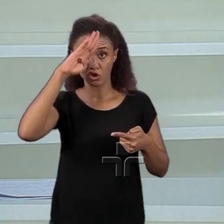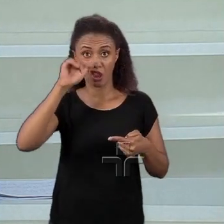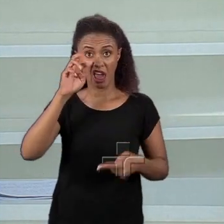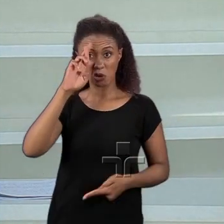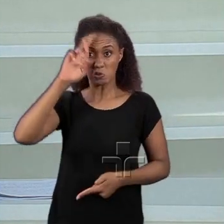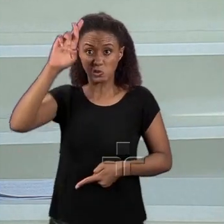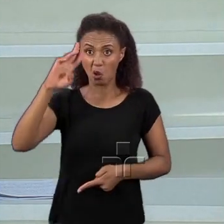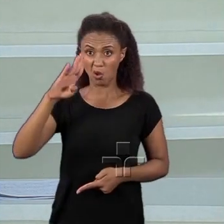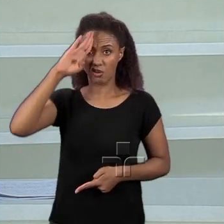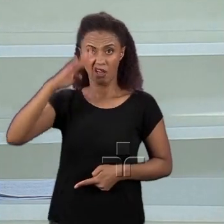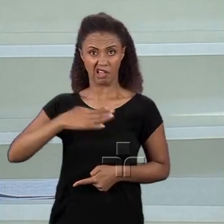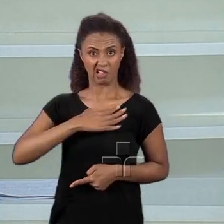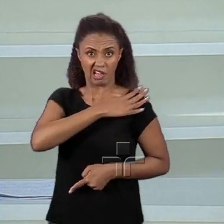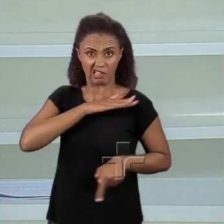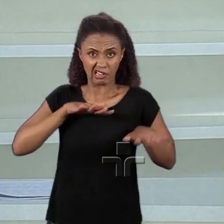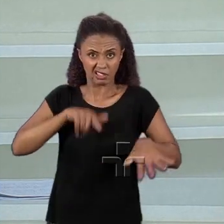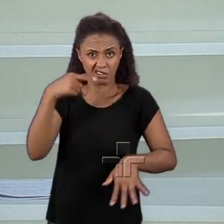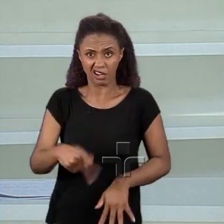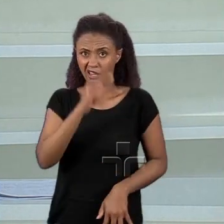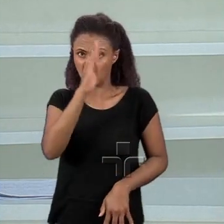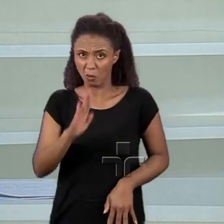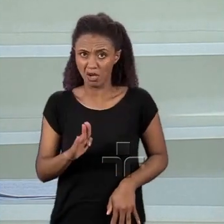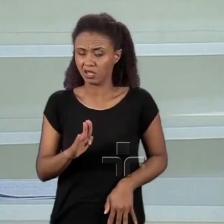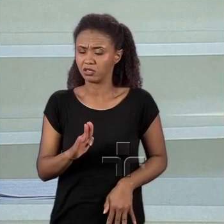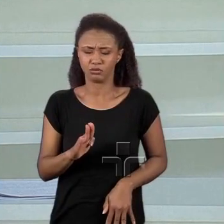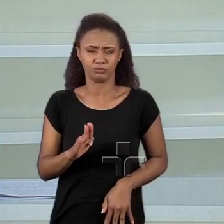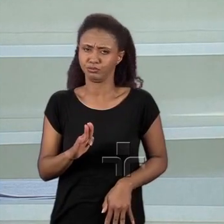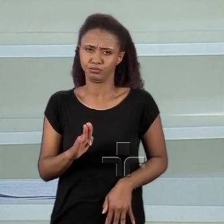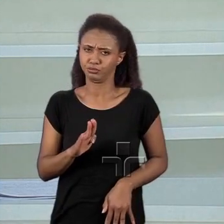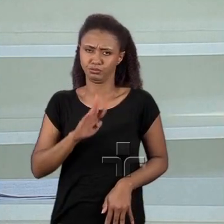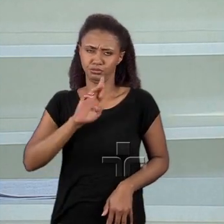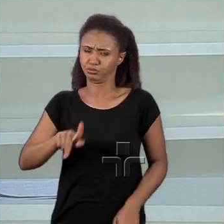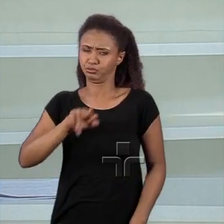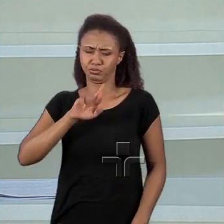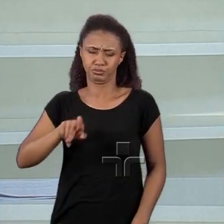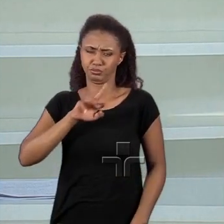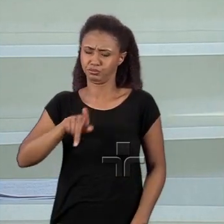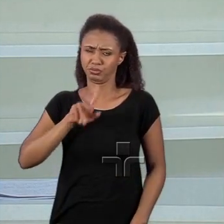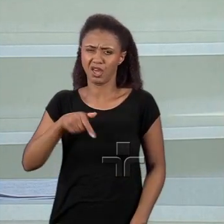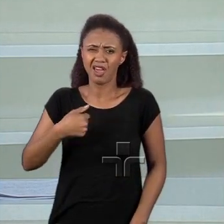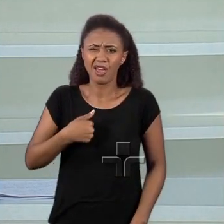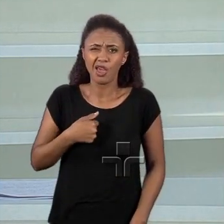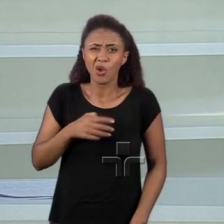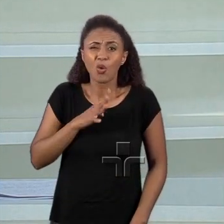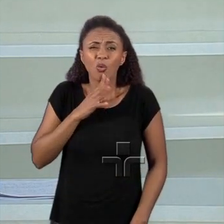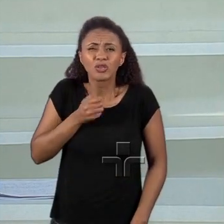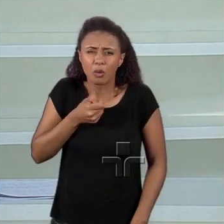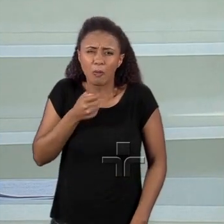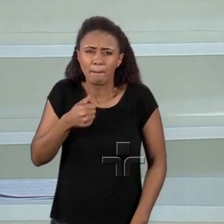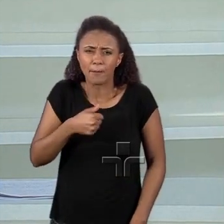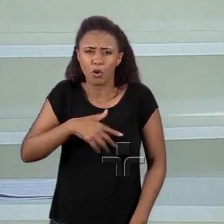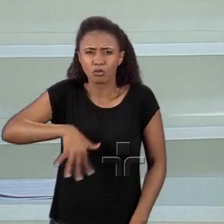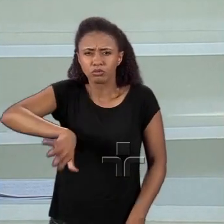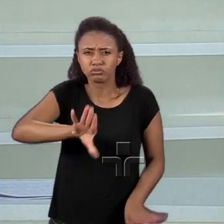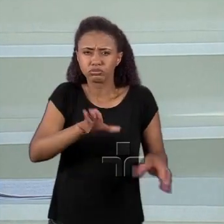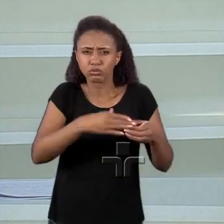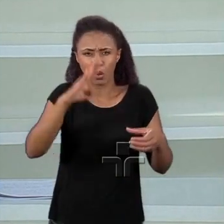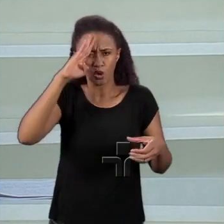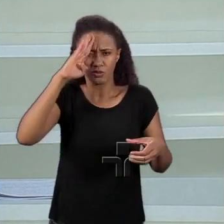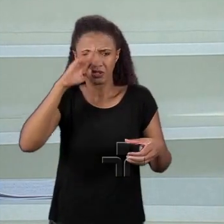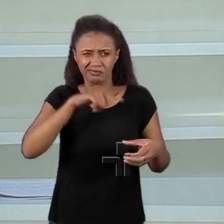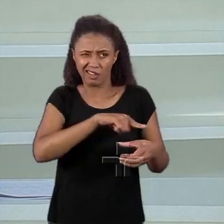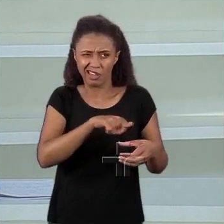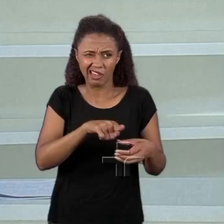do Exército Brasileiro e das Forças Armadas. Pelo pouco que eu conheço, os generais desse país, eles jamais